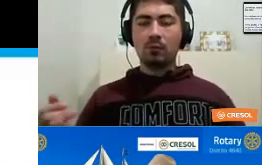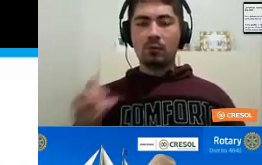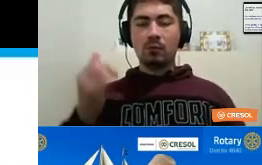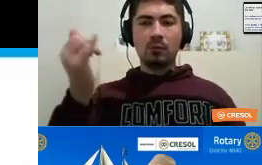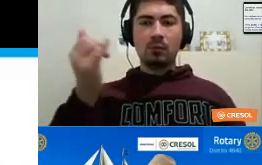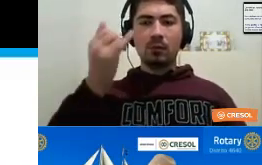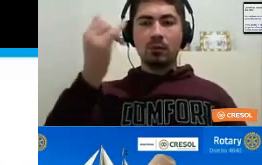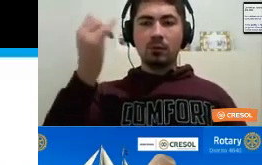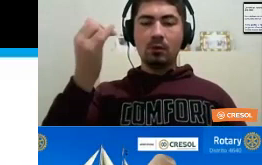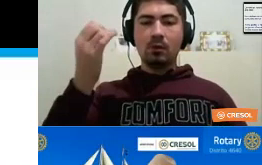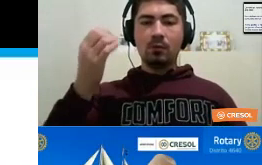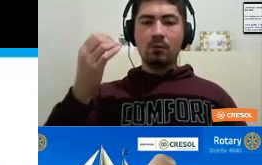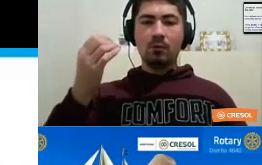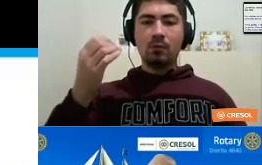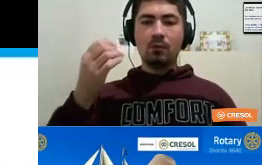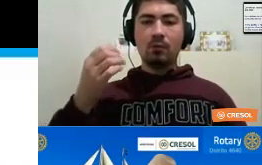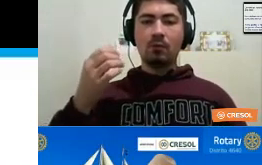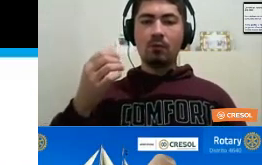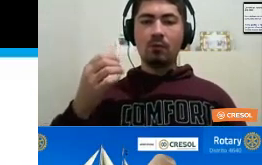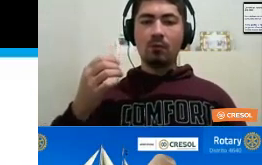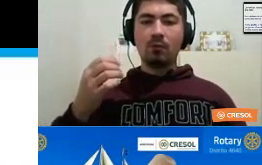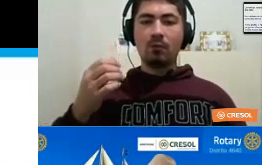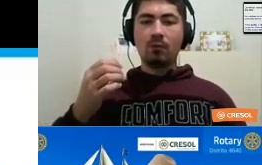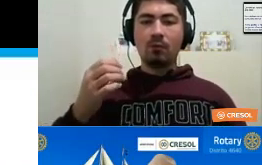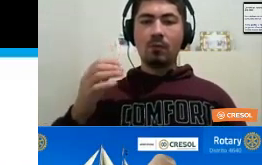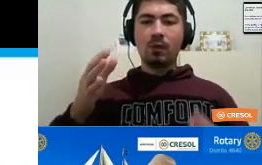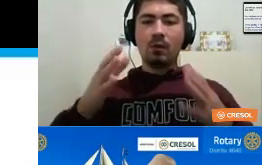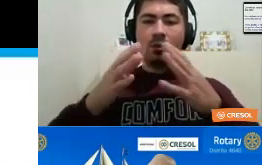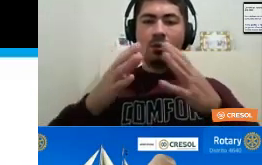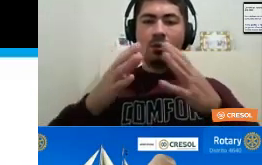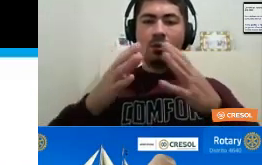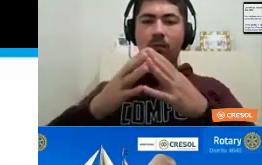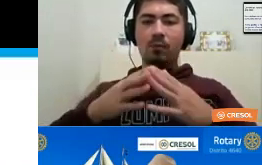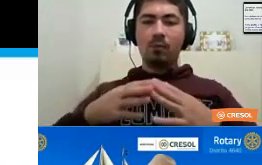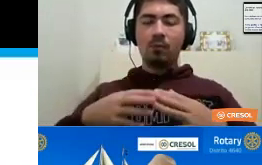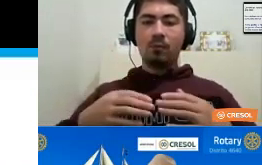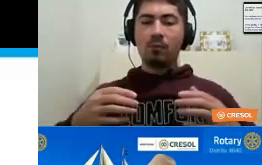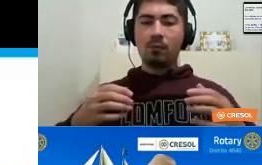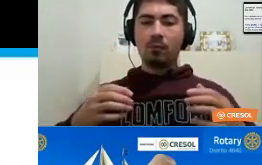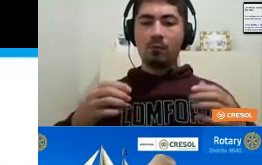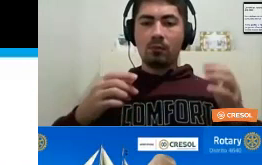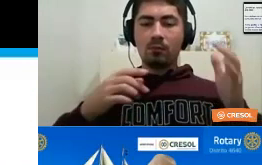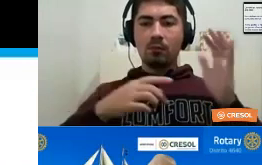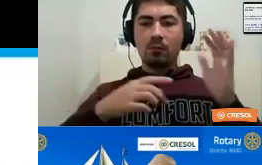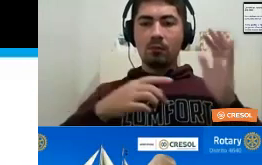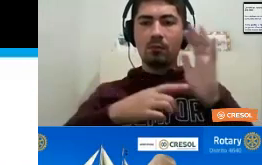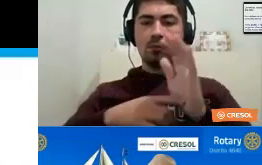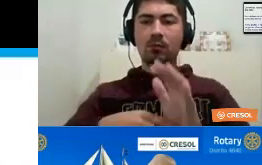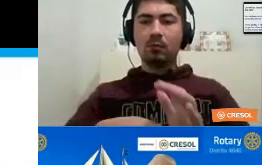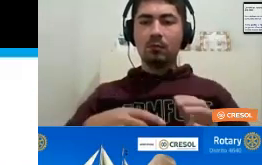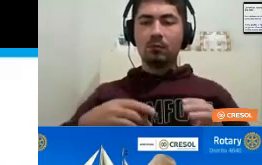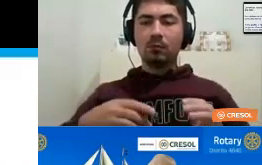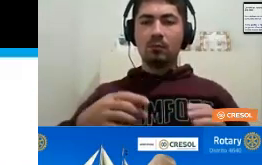o presidente Shekhar Mehta, inclusive, ele pede que os clubes e distritos façam projetos distritais e